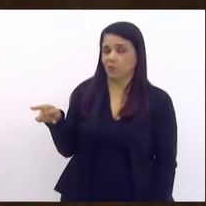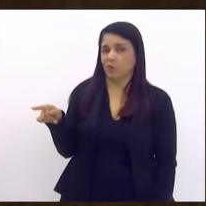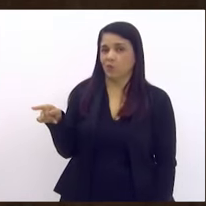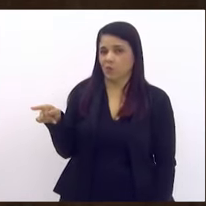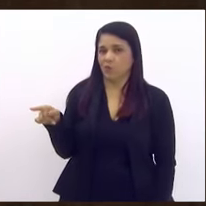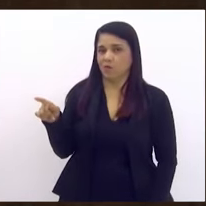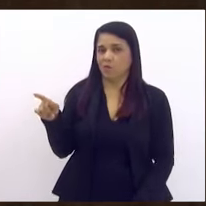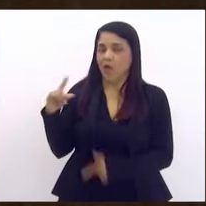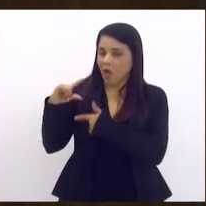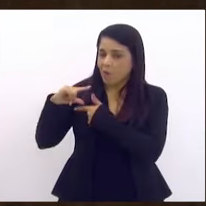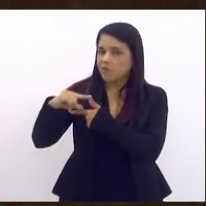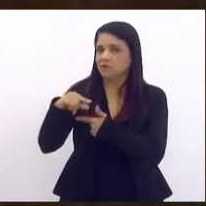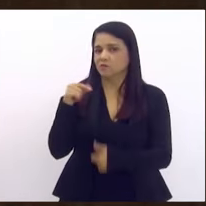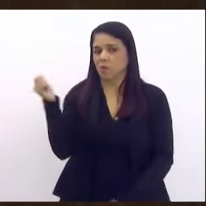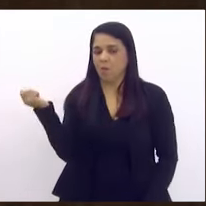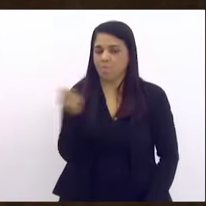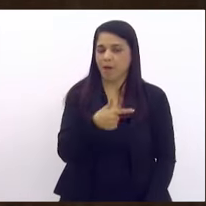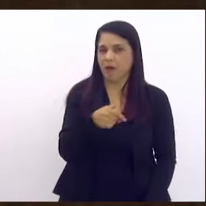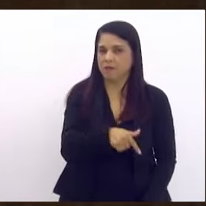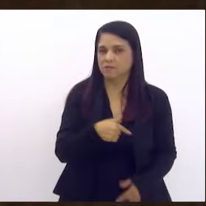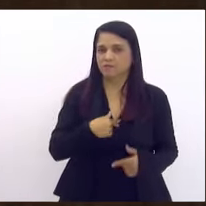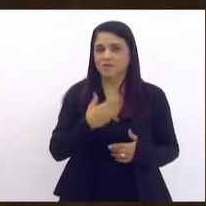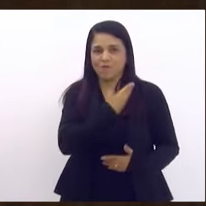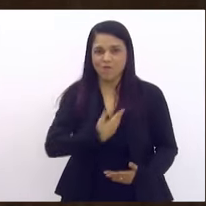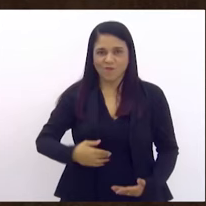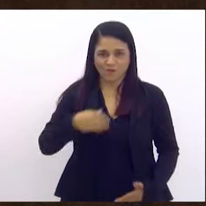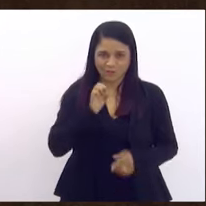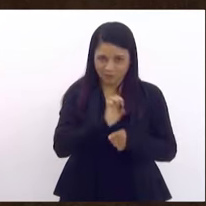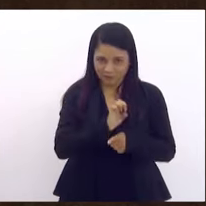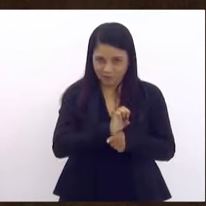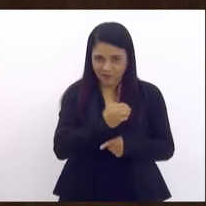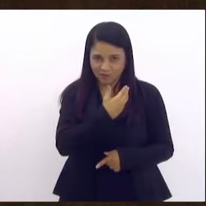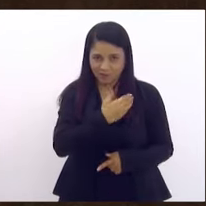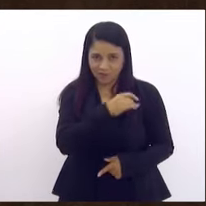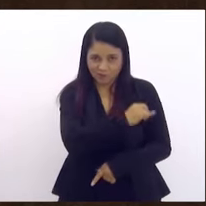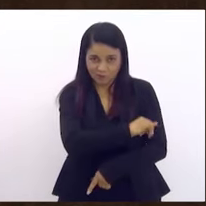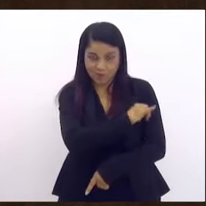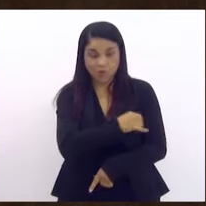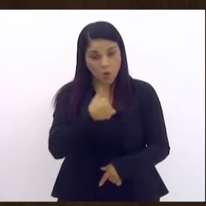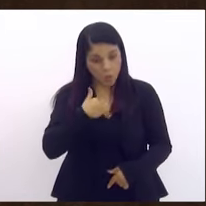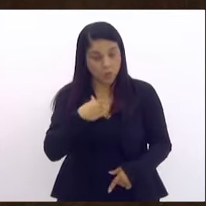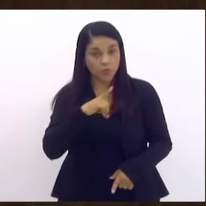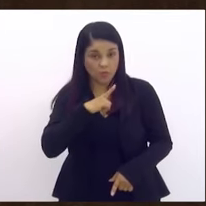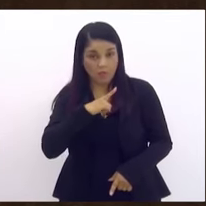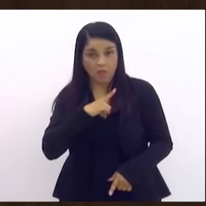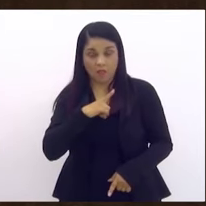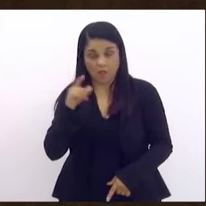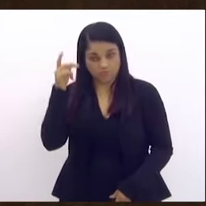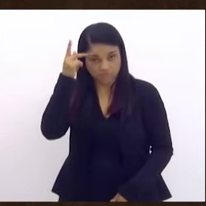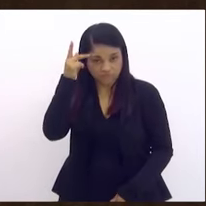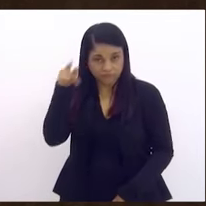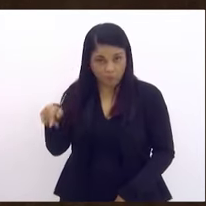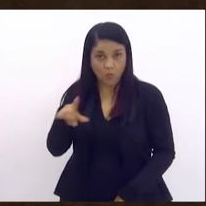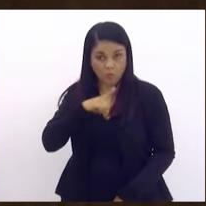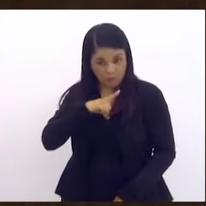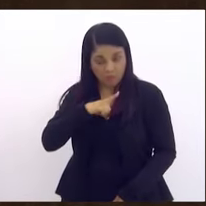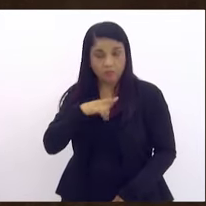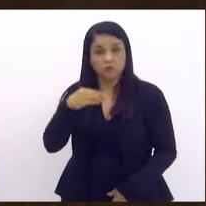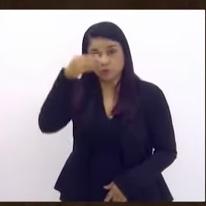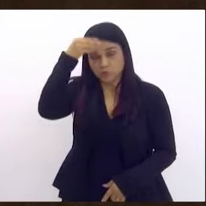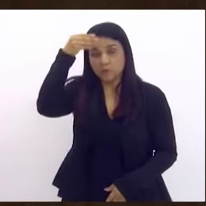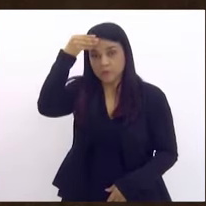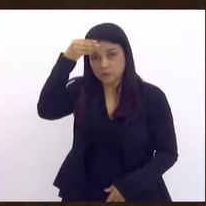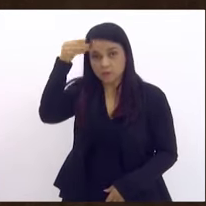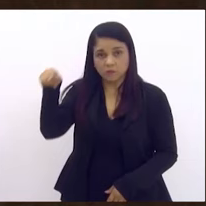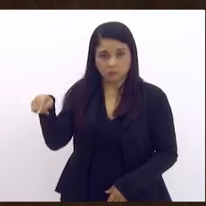deputado end armel ele falou olha eu tenho um sobrinho que usou o cannabis medicinal e mudou a